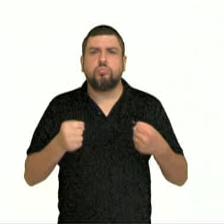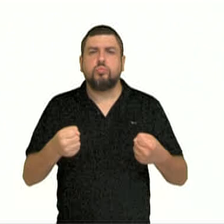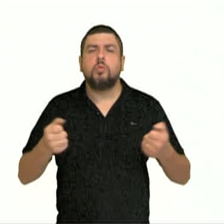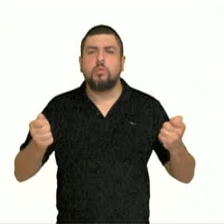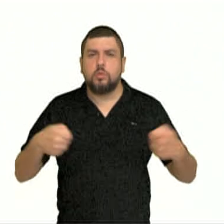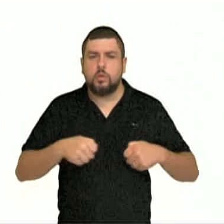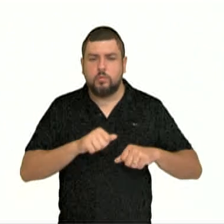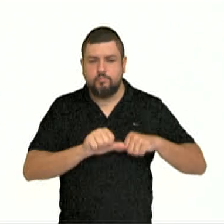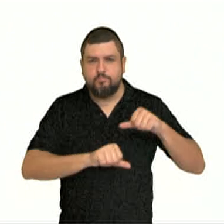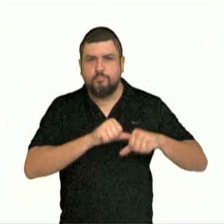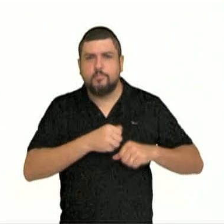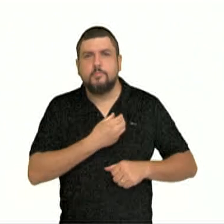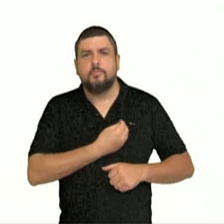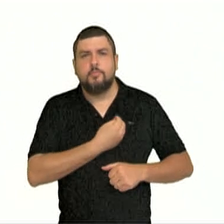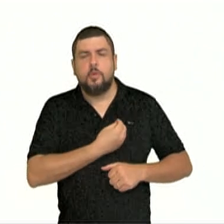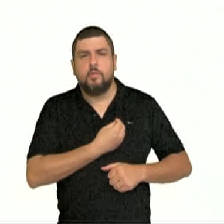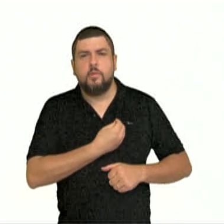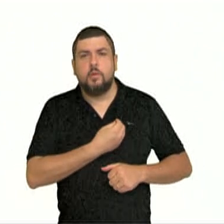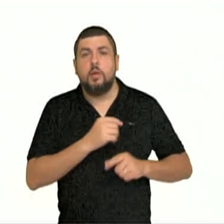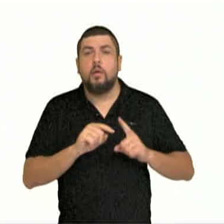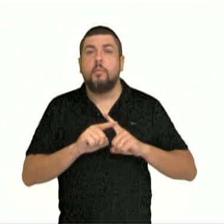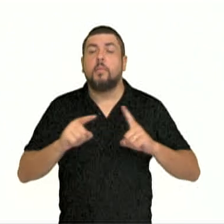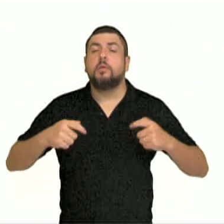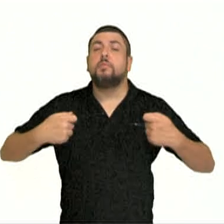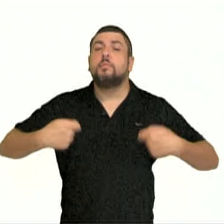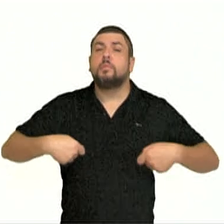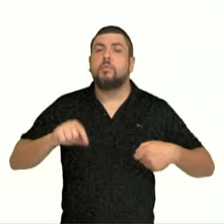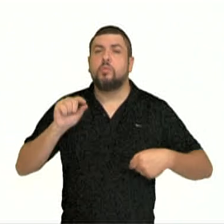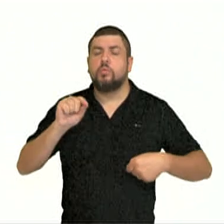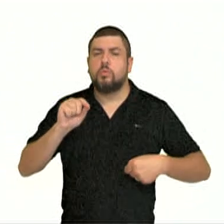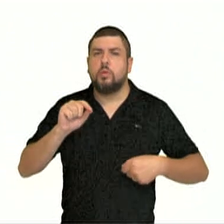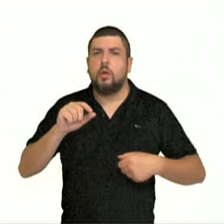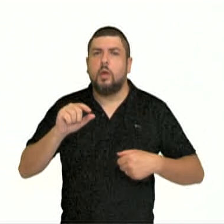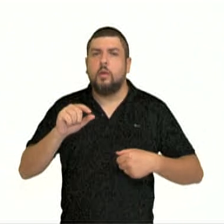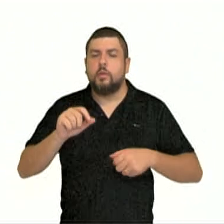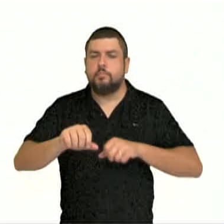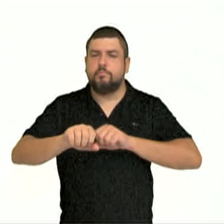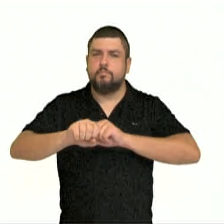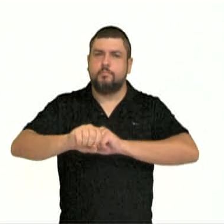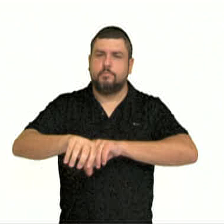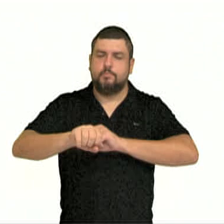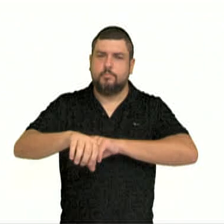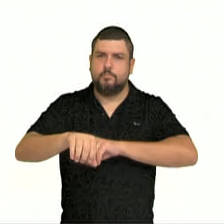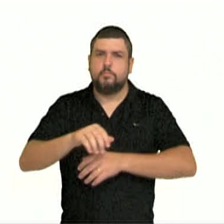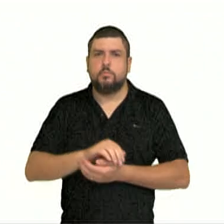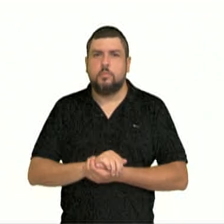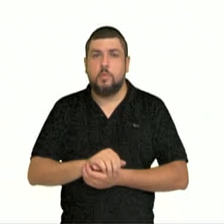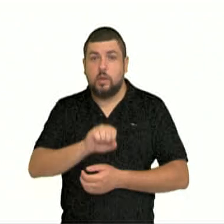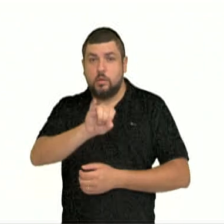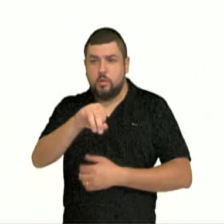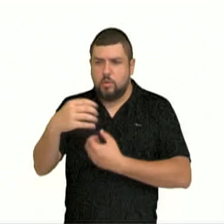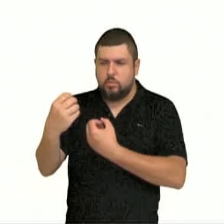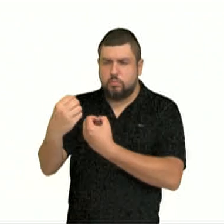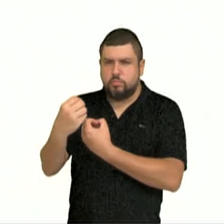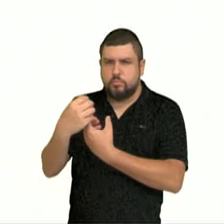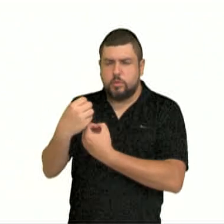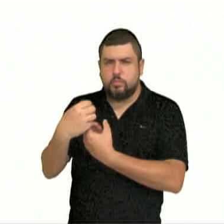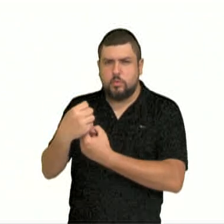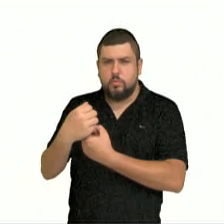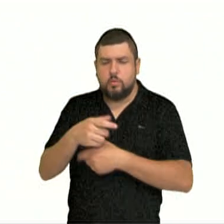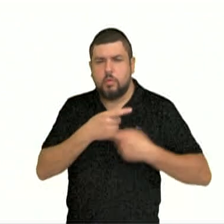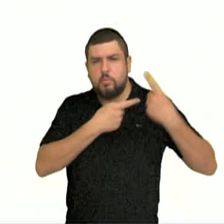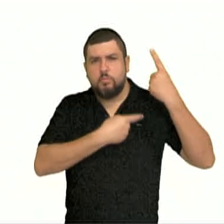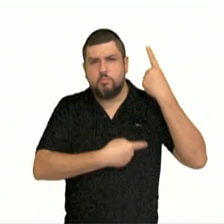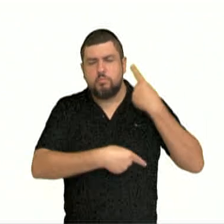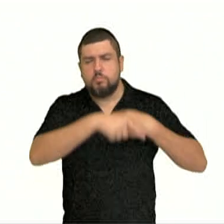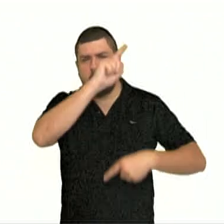a ferramenta principal para isso. Através de flashbacks bem situados, adentramos o passado de